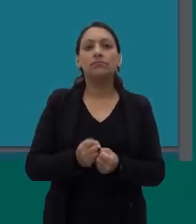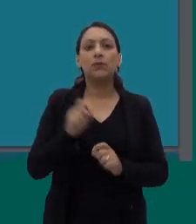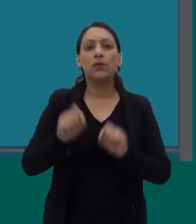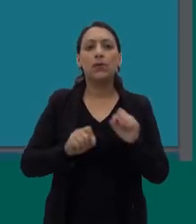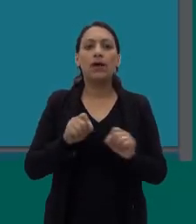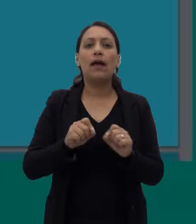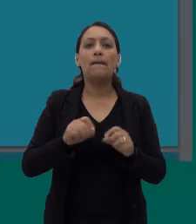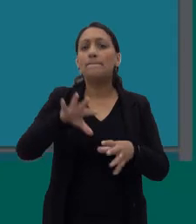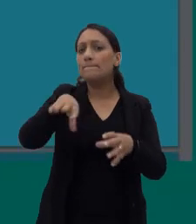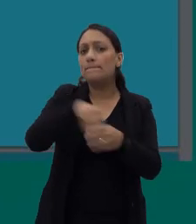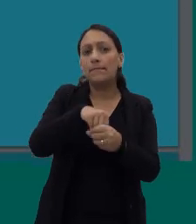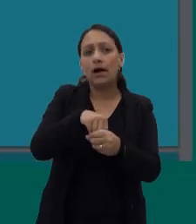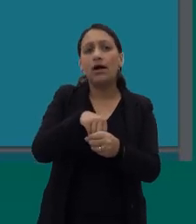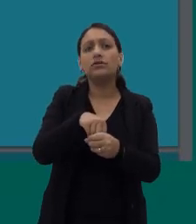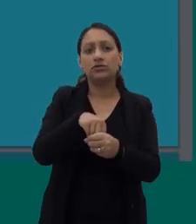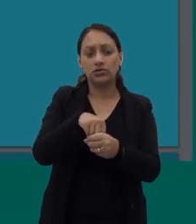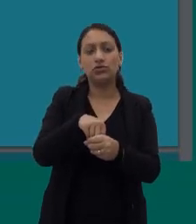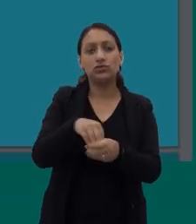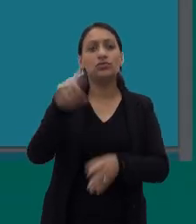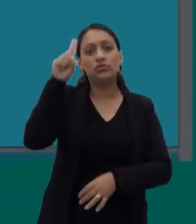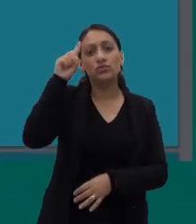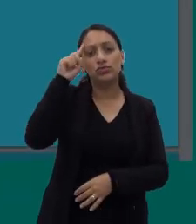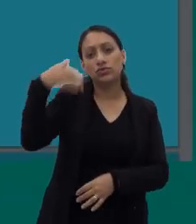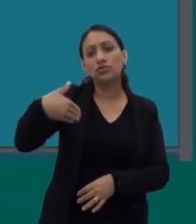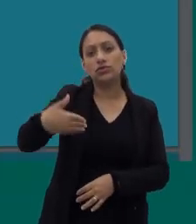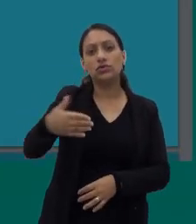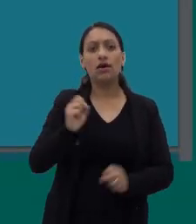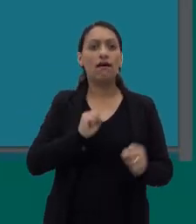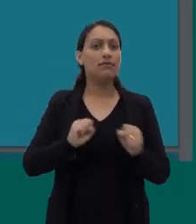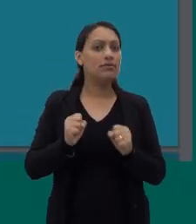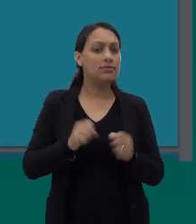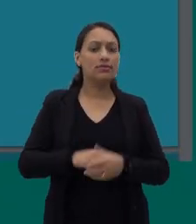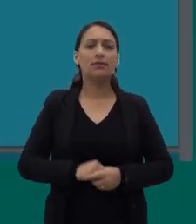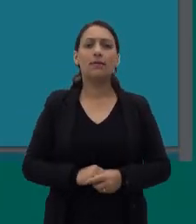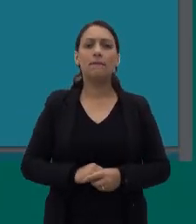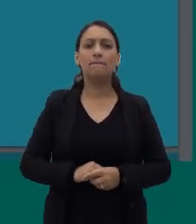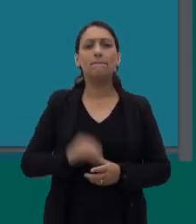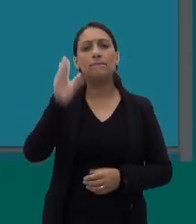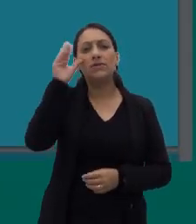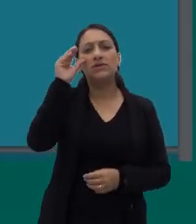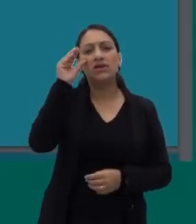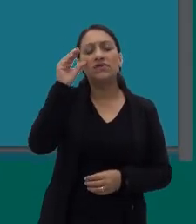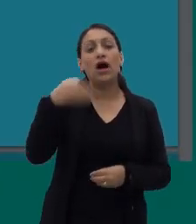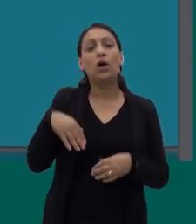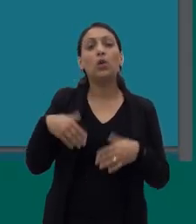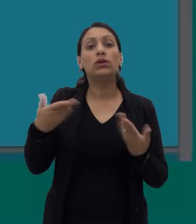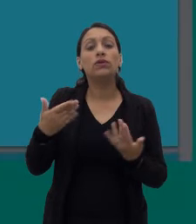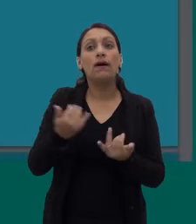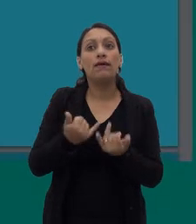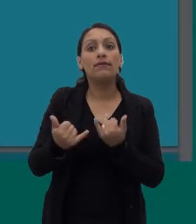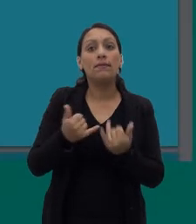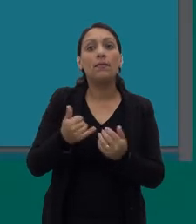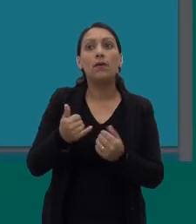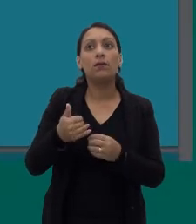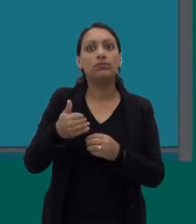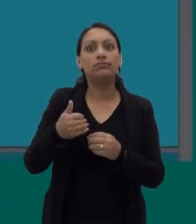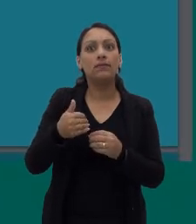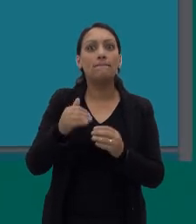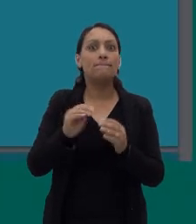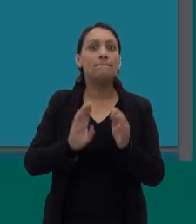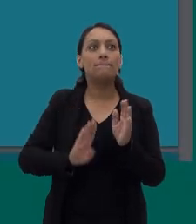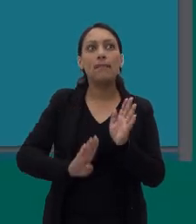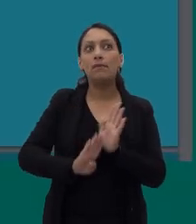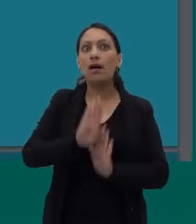nosso dia a dia, né? Mas que a gente tem que poder observar quando começa a passar um pouco do